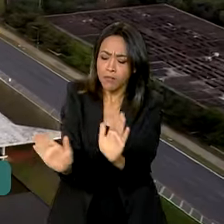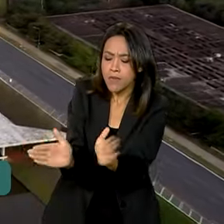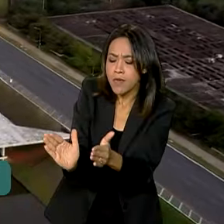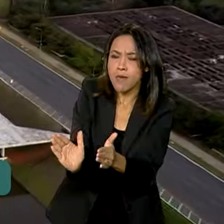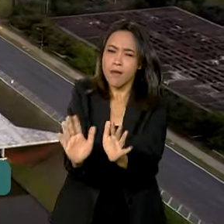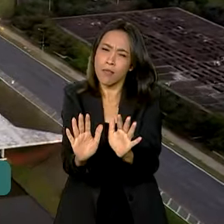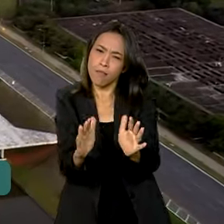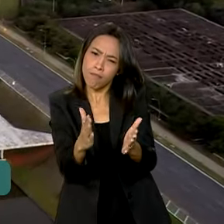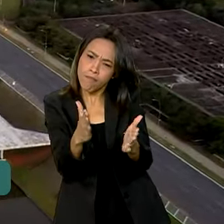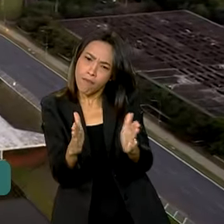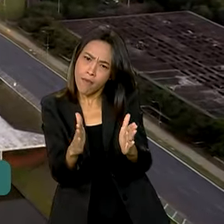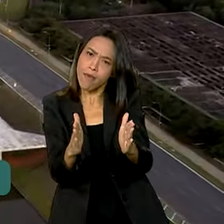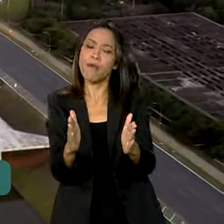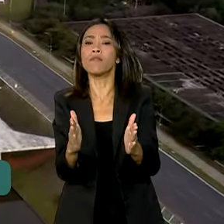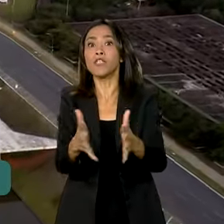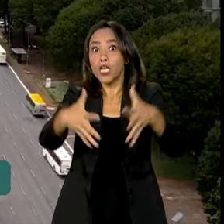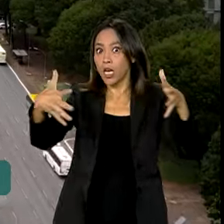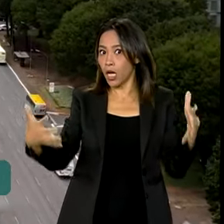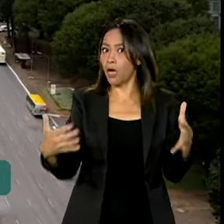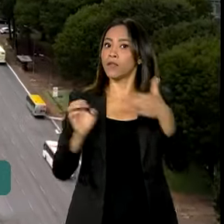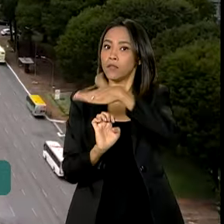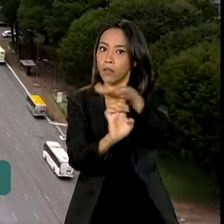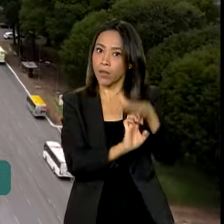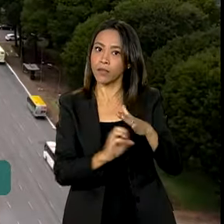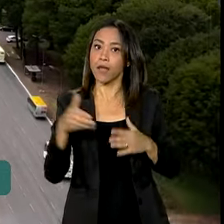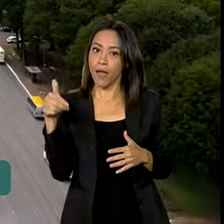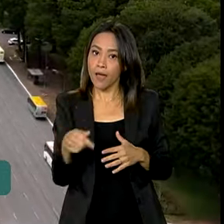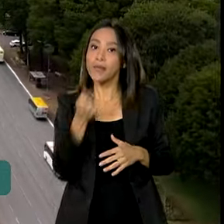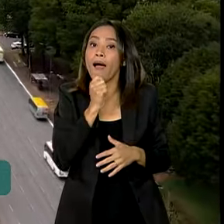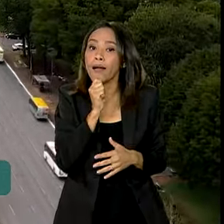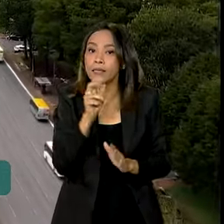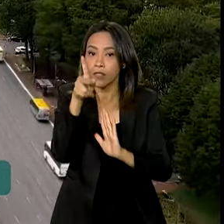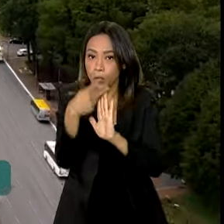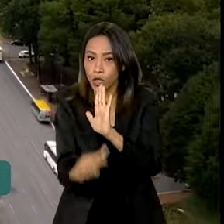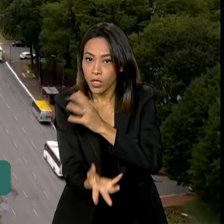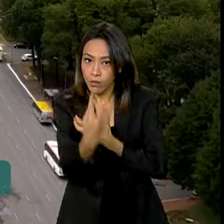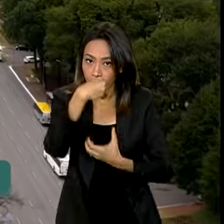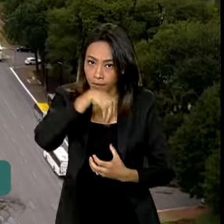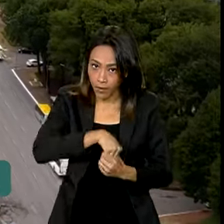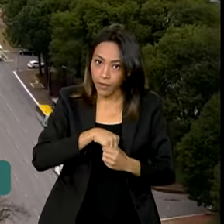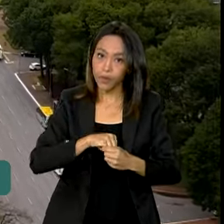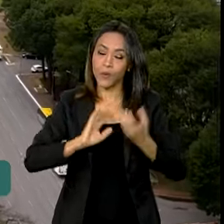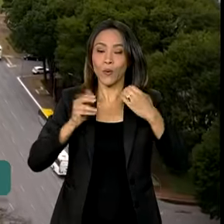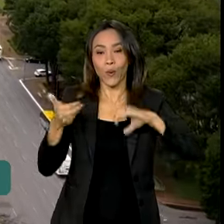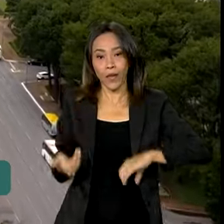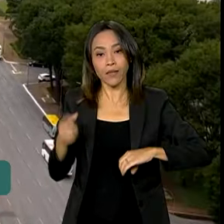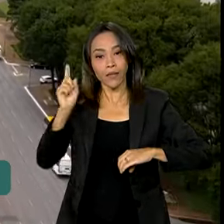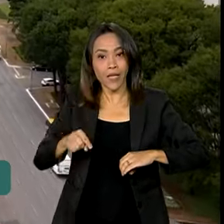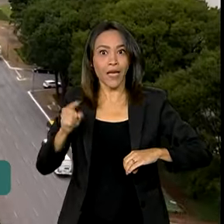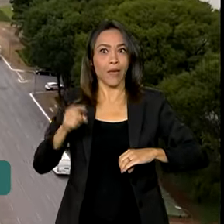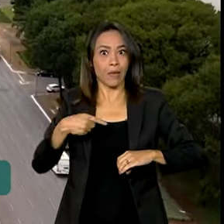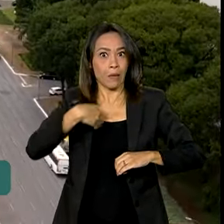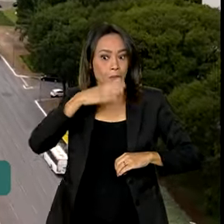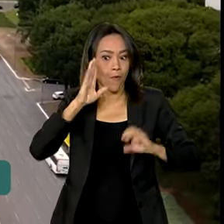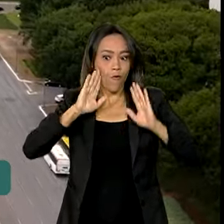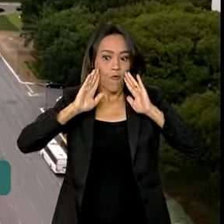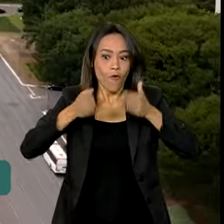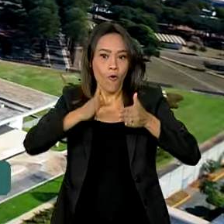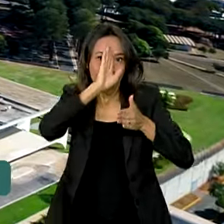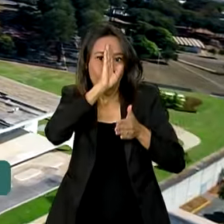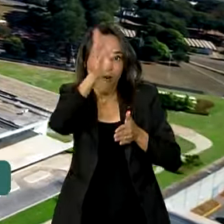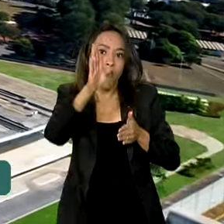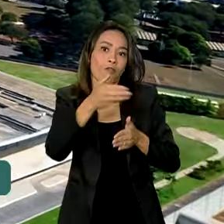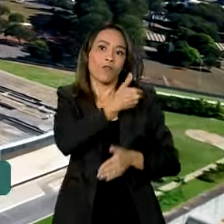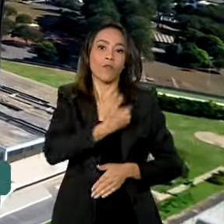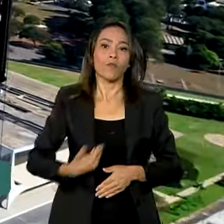empresas. Esse programa Acredita também está em tramitação dentro do Congresso Nacional e é um foco do governo federal. Segundo a avaliação